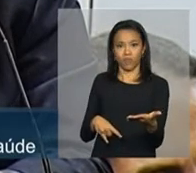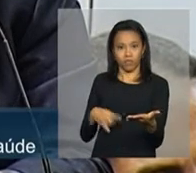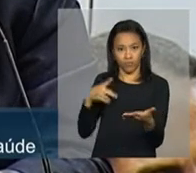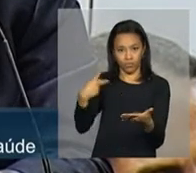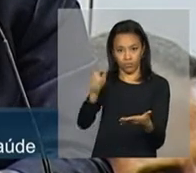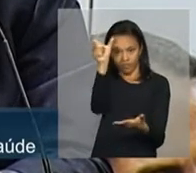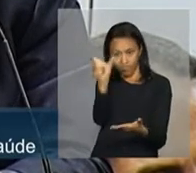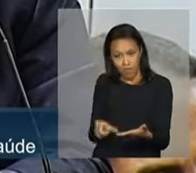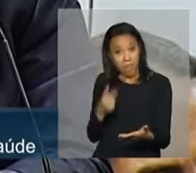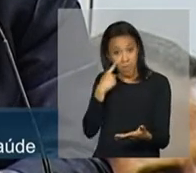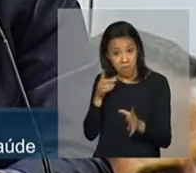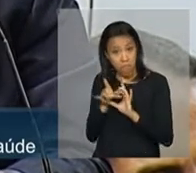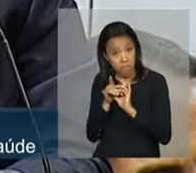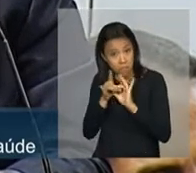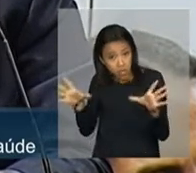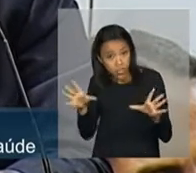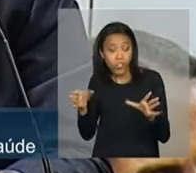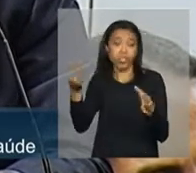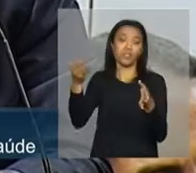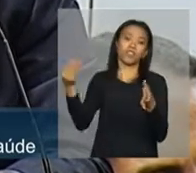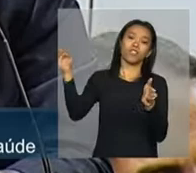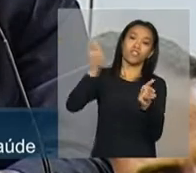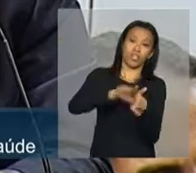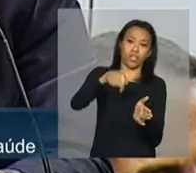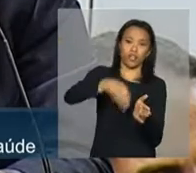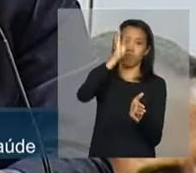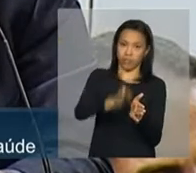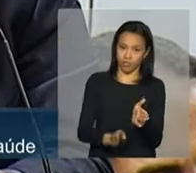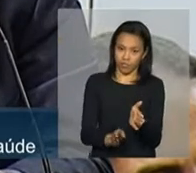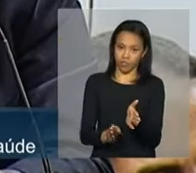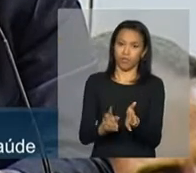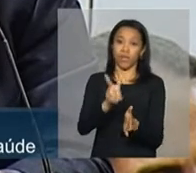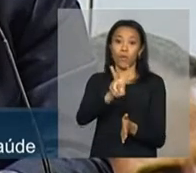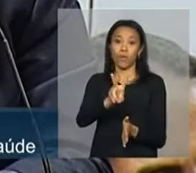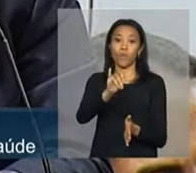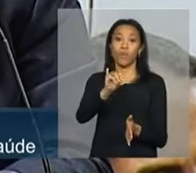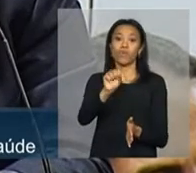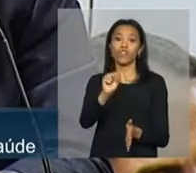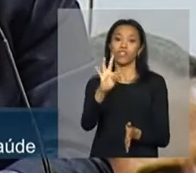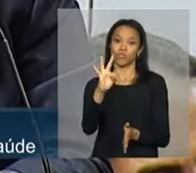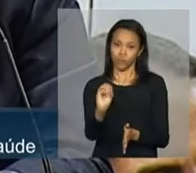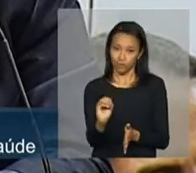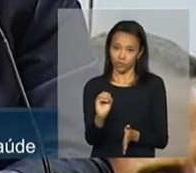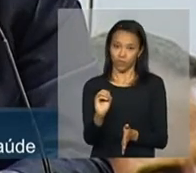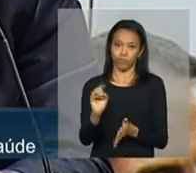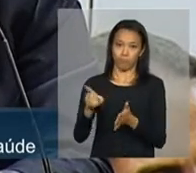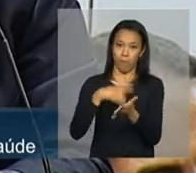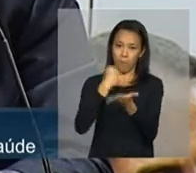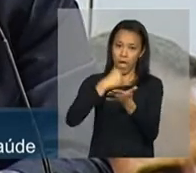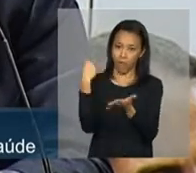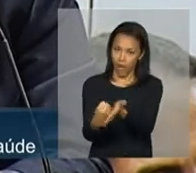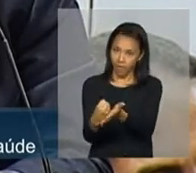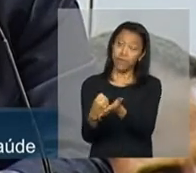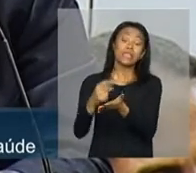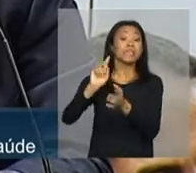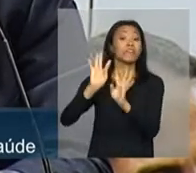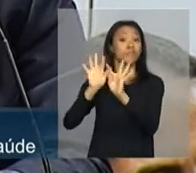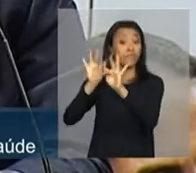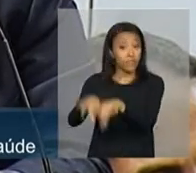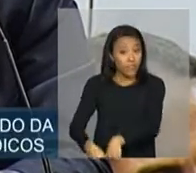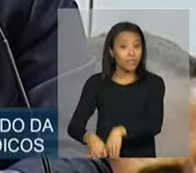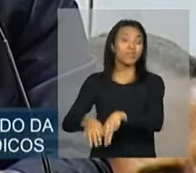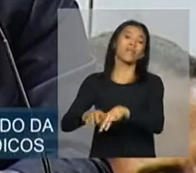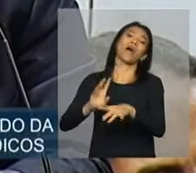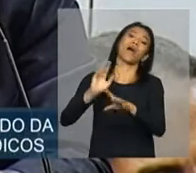evidentemente para a concessão do visto EA emissão de passagem de só com esse último evento concluído é que nós iremos